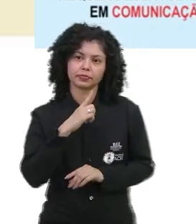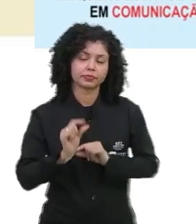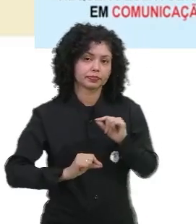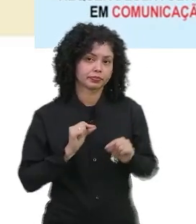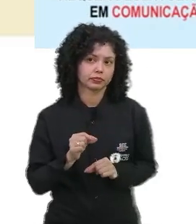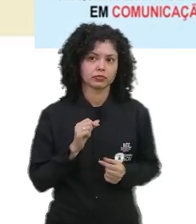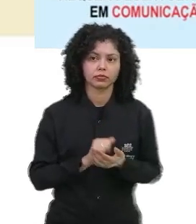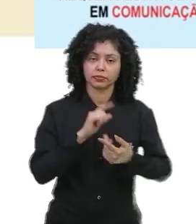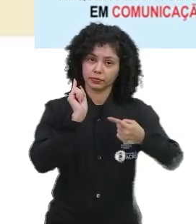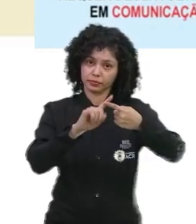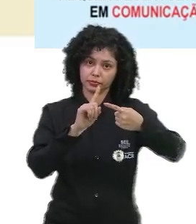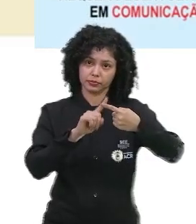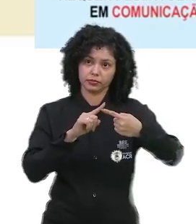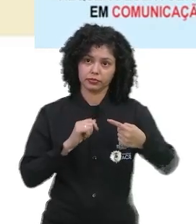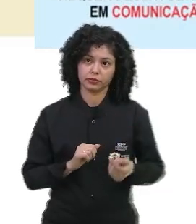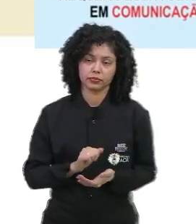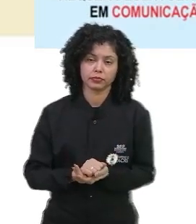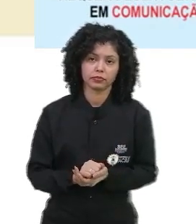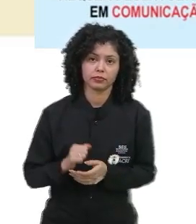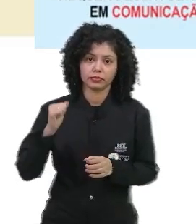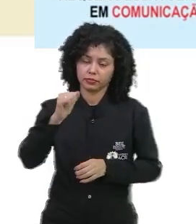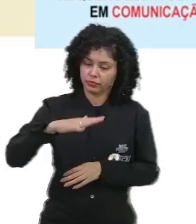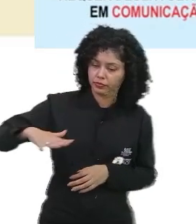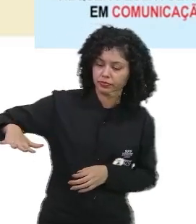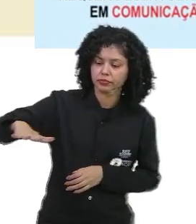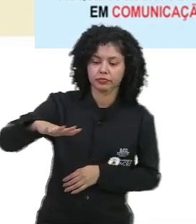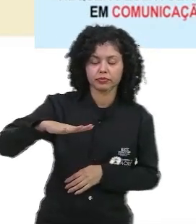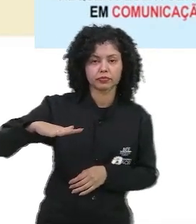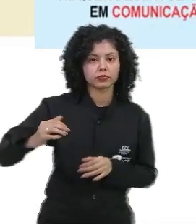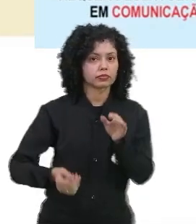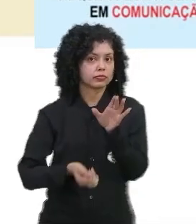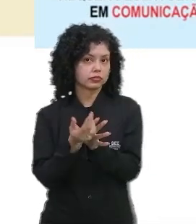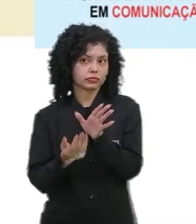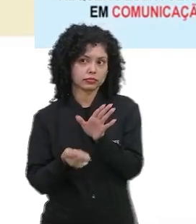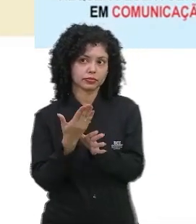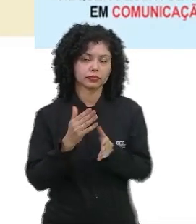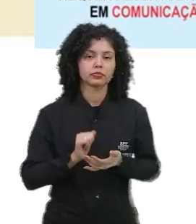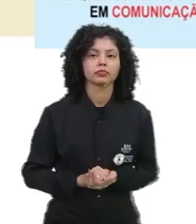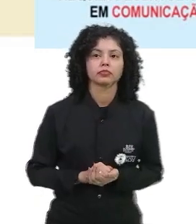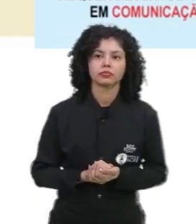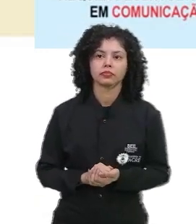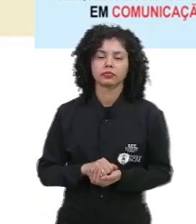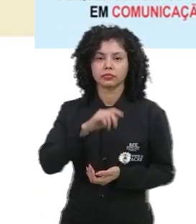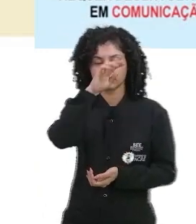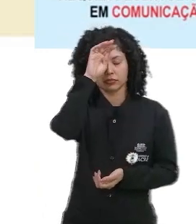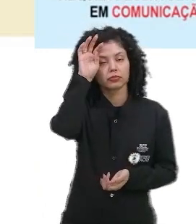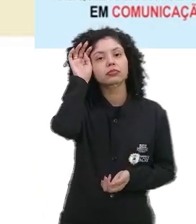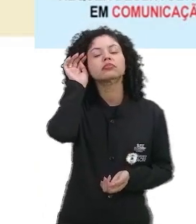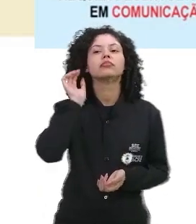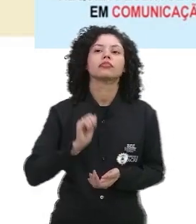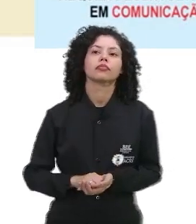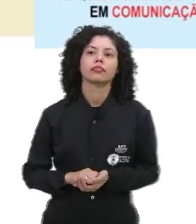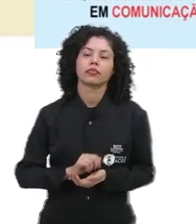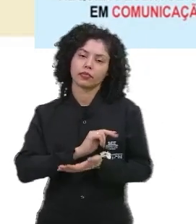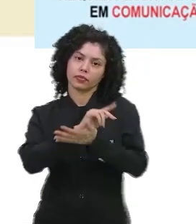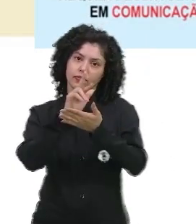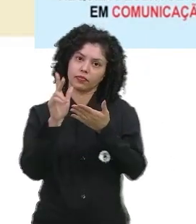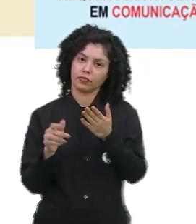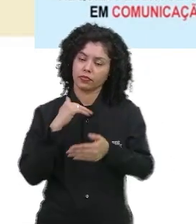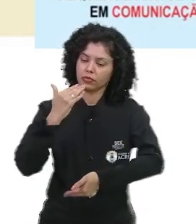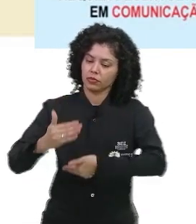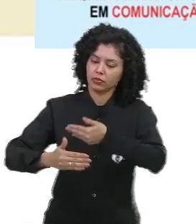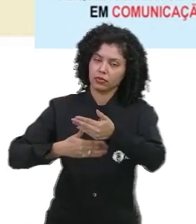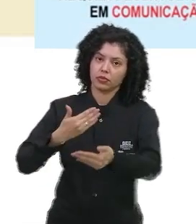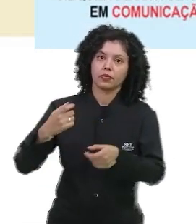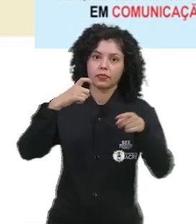aqui, primeiramente, a agricultura. Então, vou ter aqui a produção dos meus compostos oleaginosos, que é o